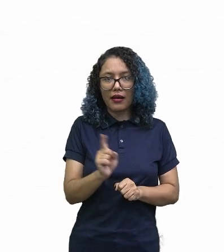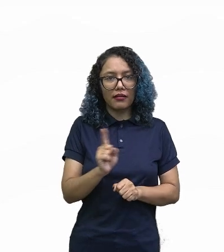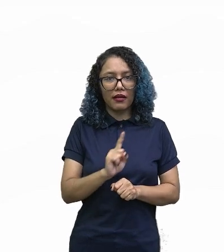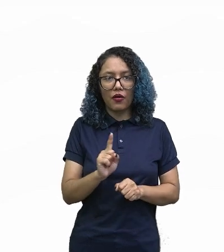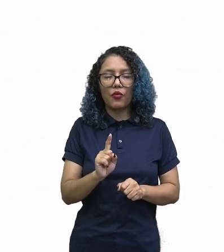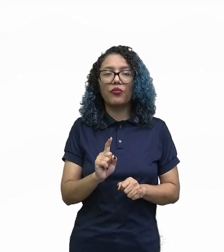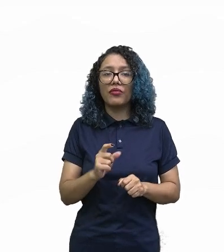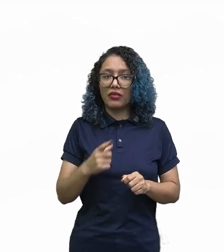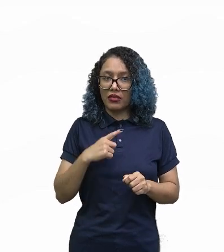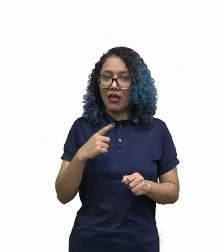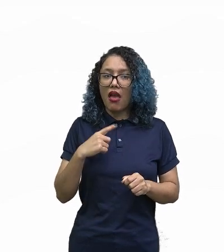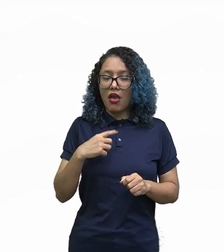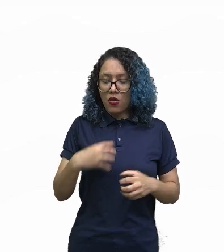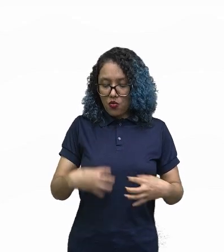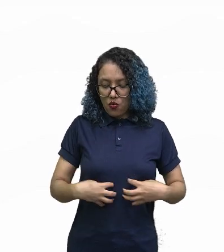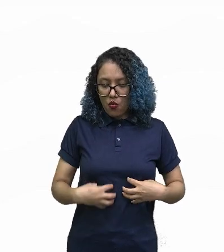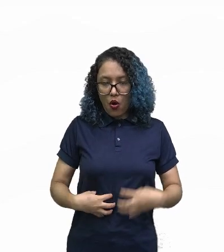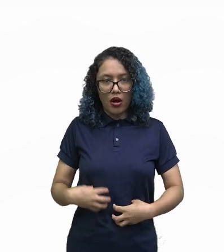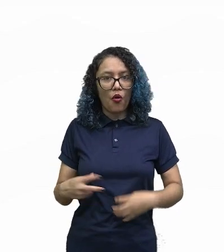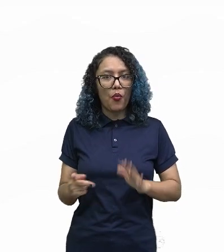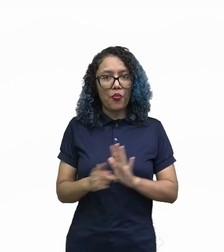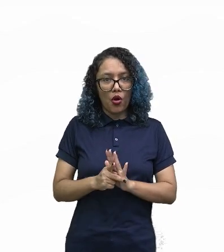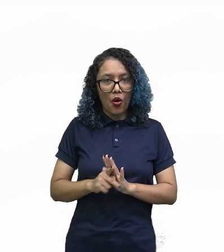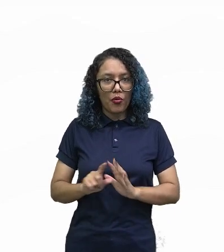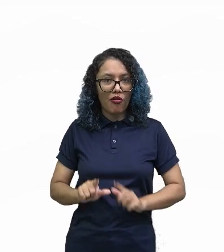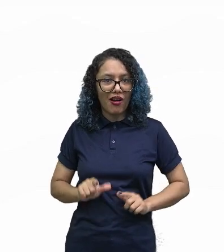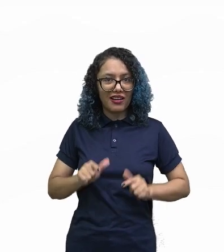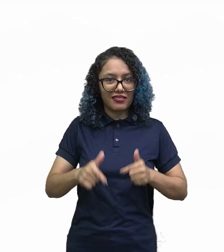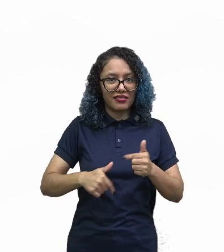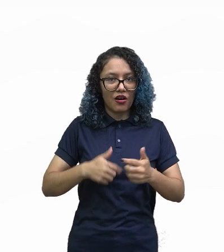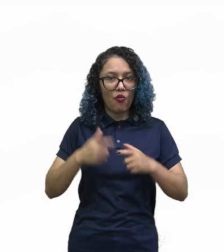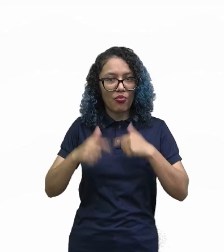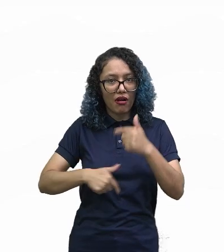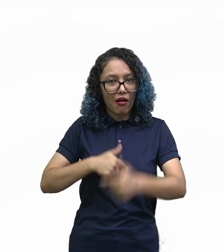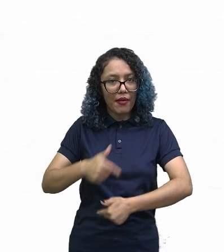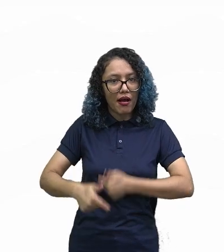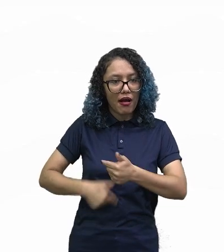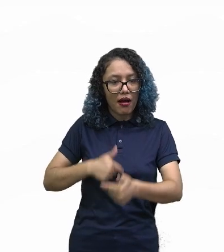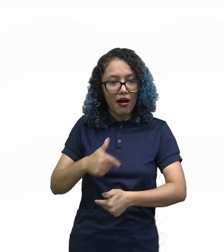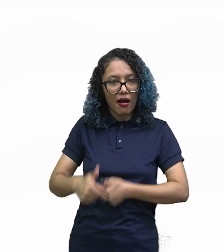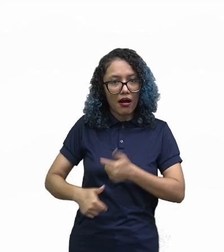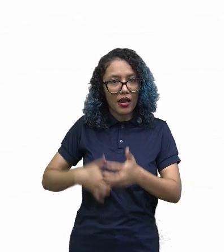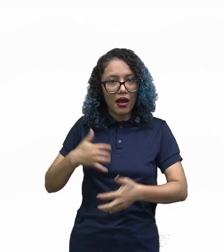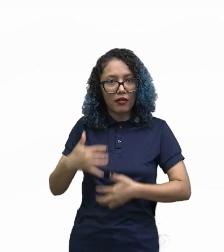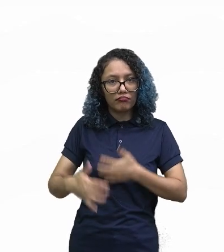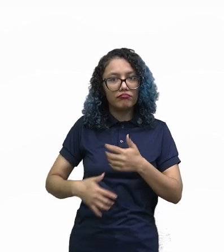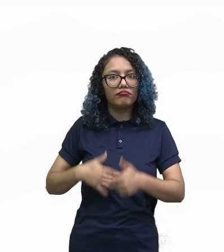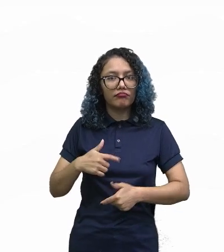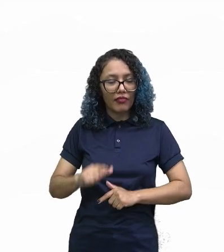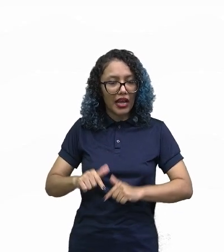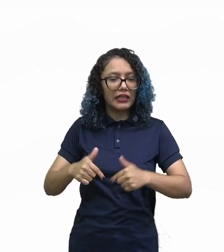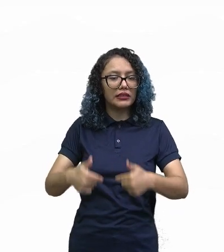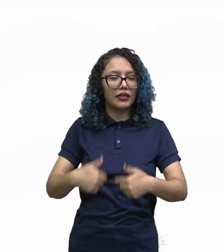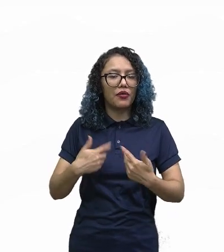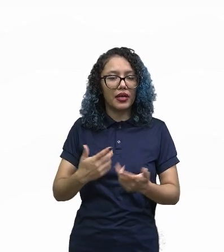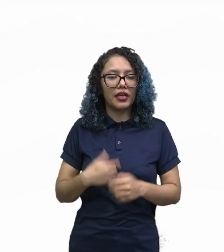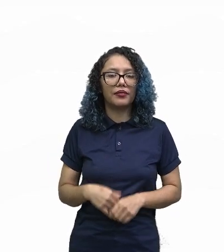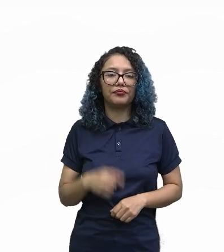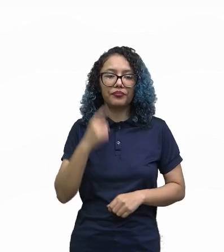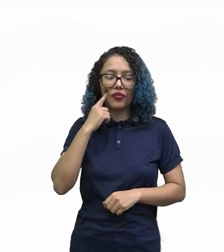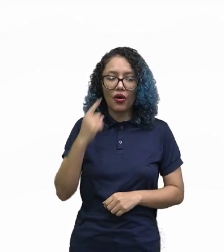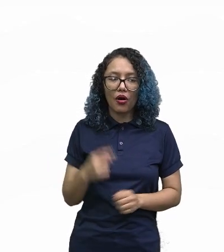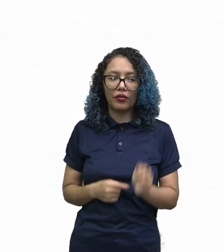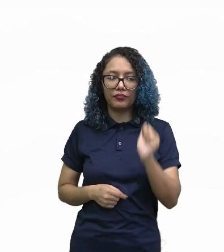tá? Existe ali um órgão específico onde ele vai atuar. E aí, o hipotálamo, que é essa estrutura que